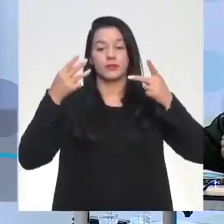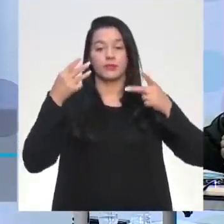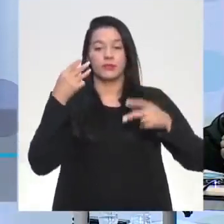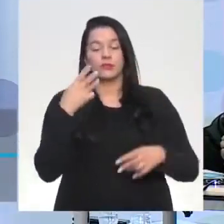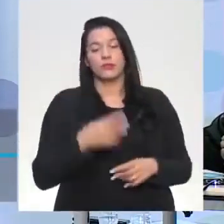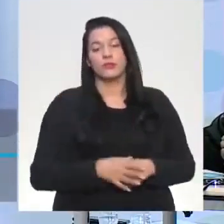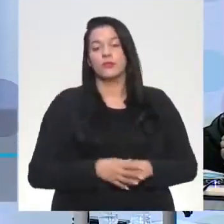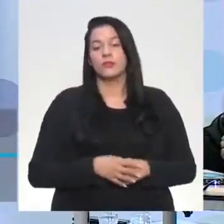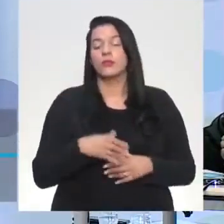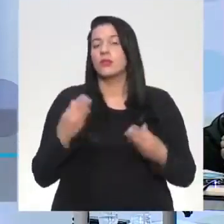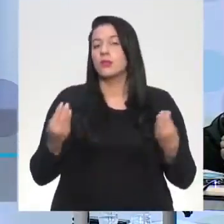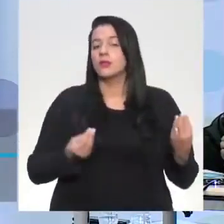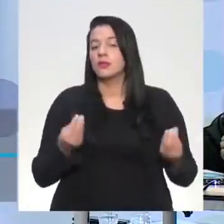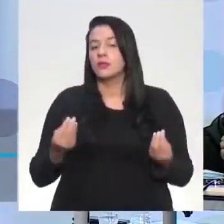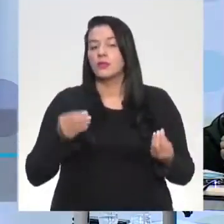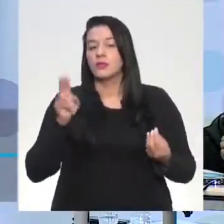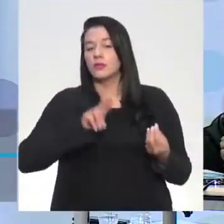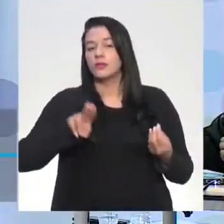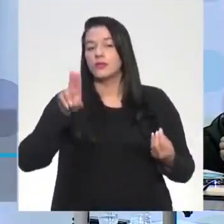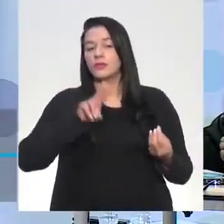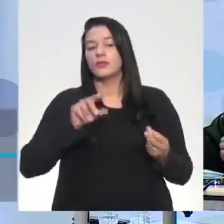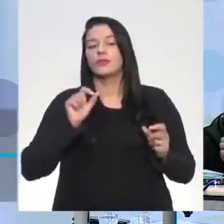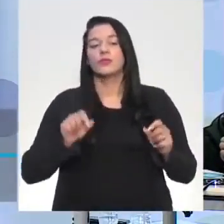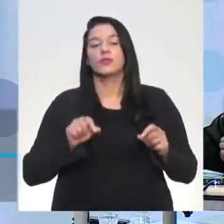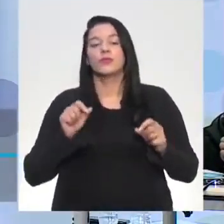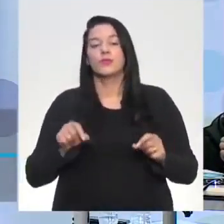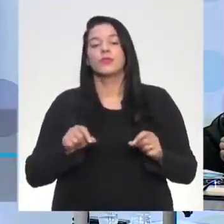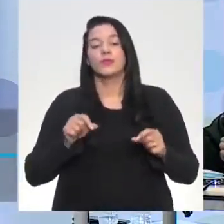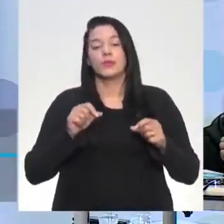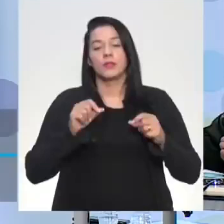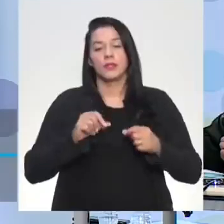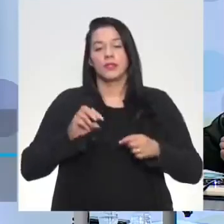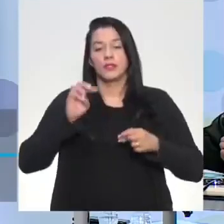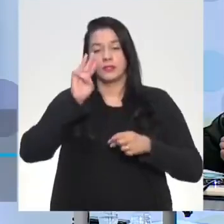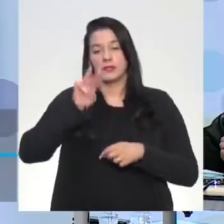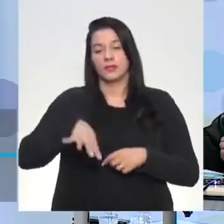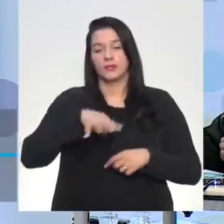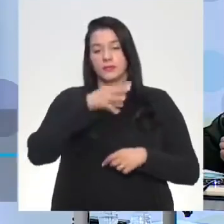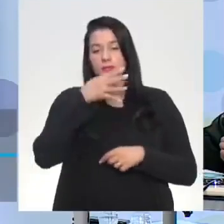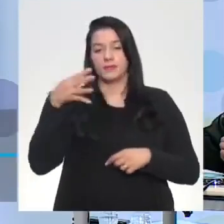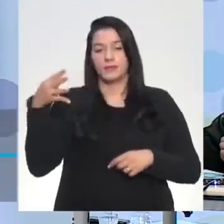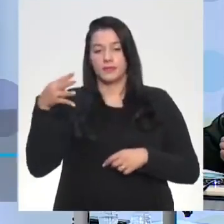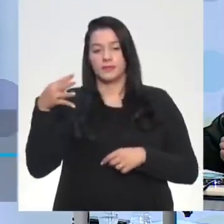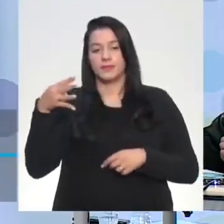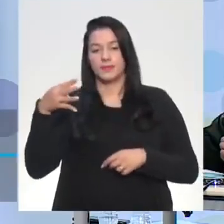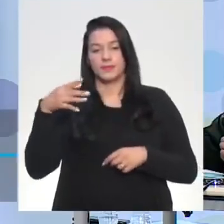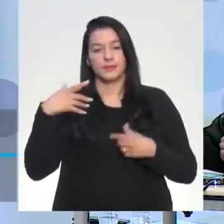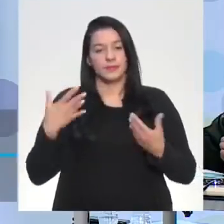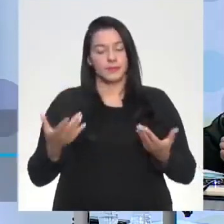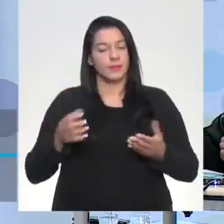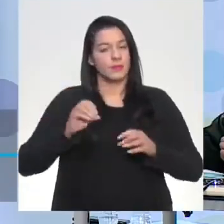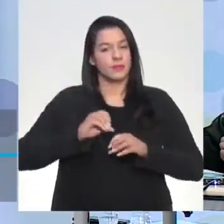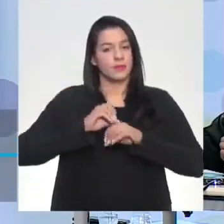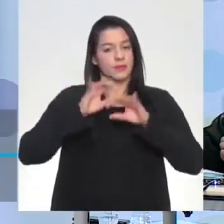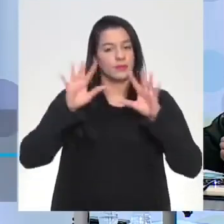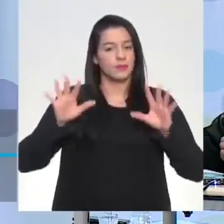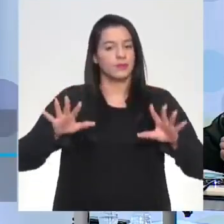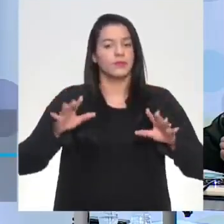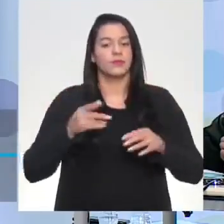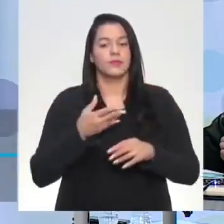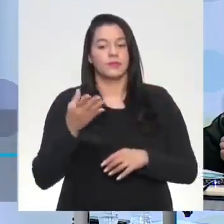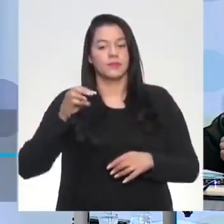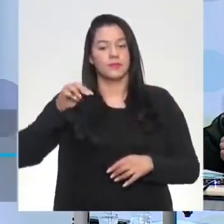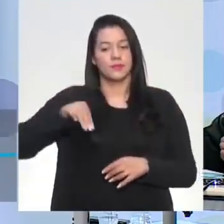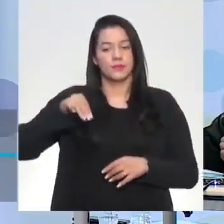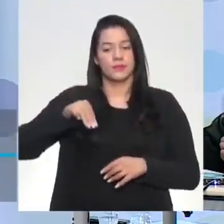Tá? E para isso a gente vai utilizar como referência essa malha quadriculada. Então assim, só para deixar claro, né, aproveitar esses